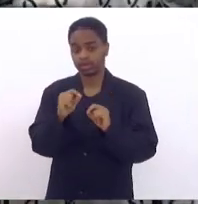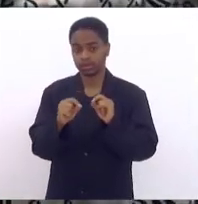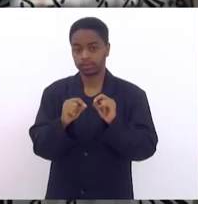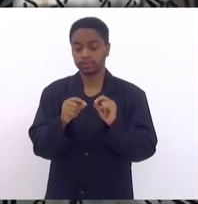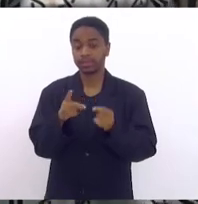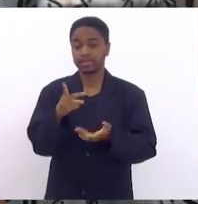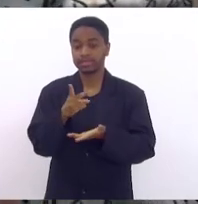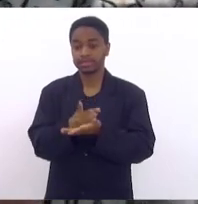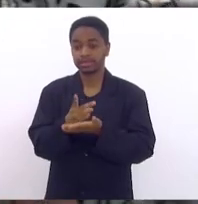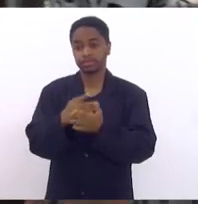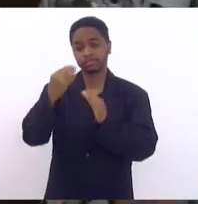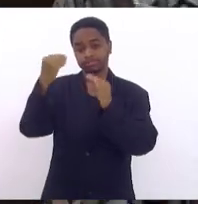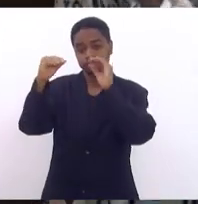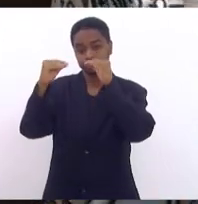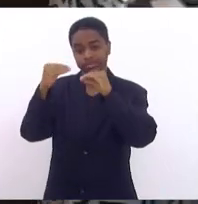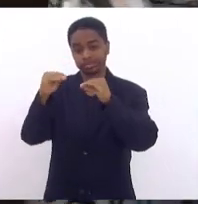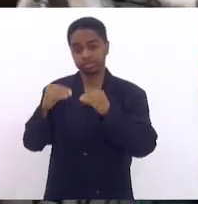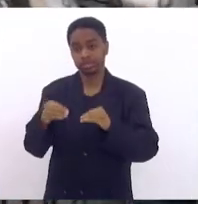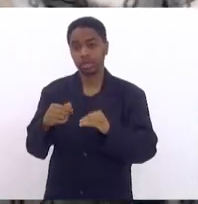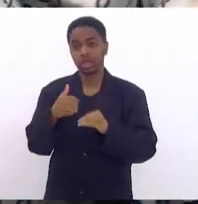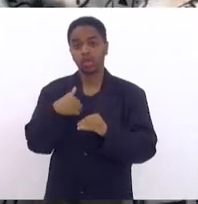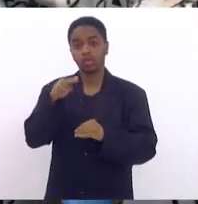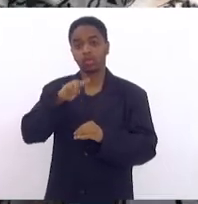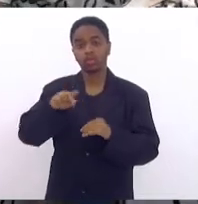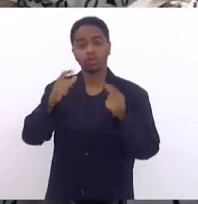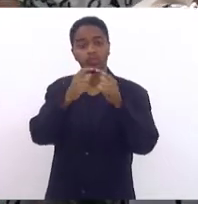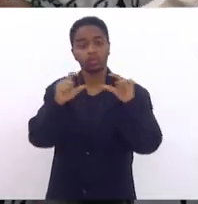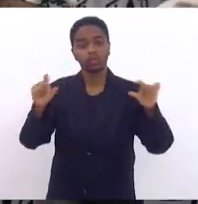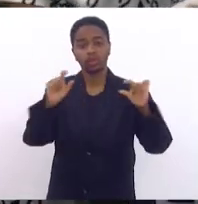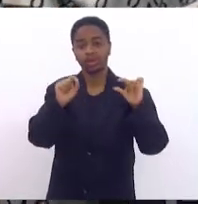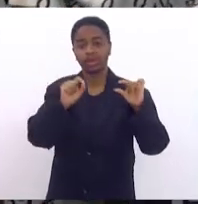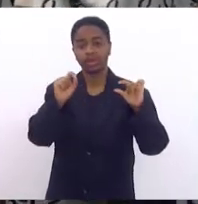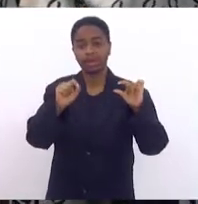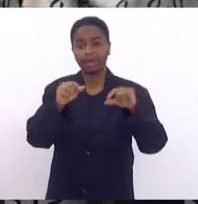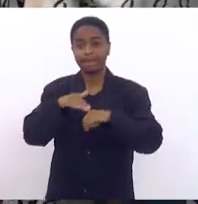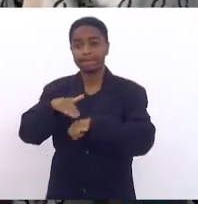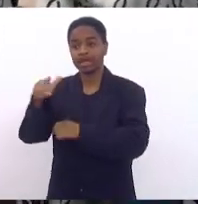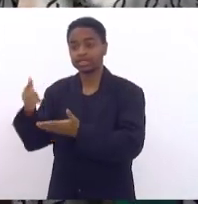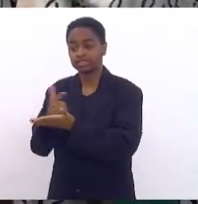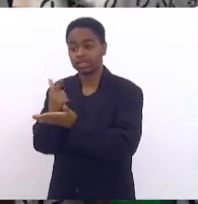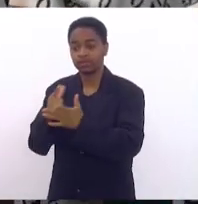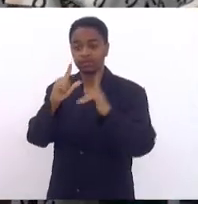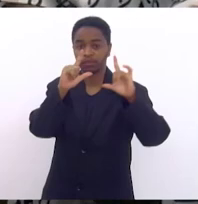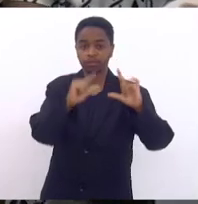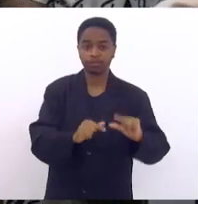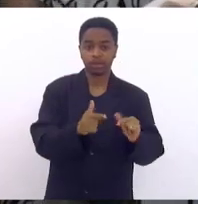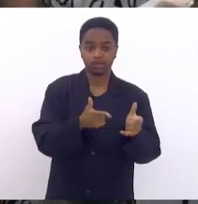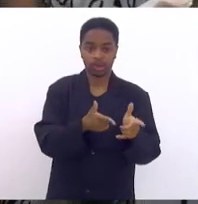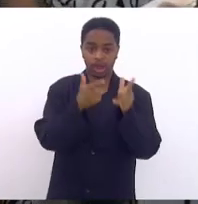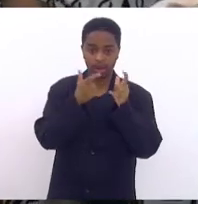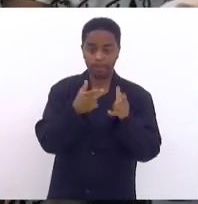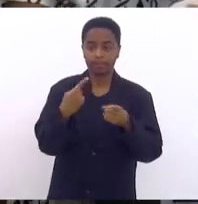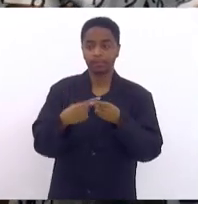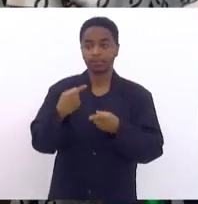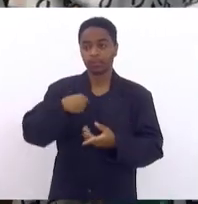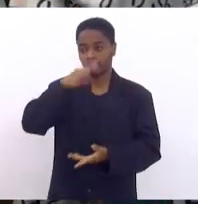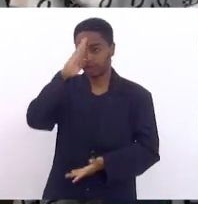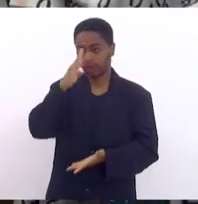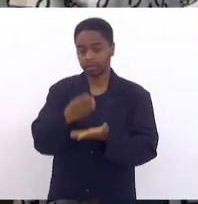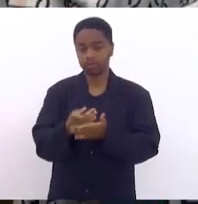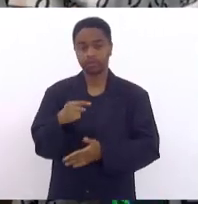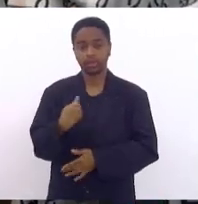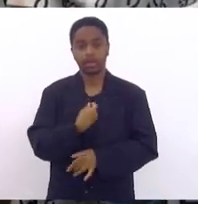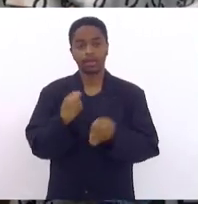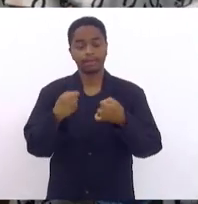nas minhas postagens eu uso o slogan mais livros, menos armas. Eu acho que a gente tem que construir